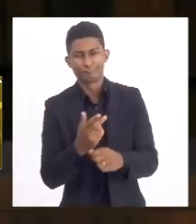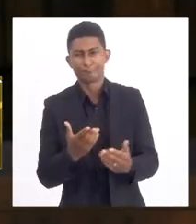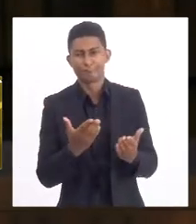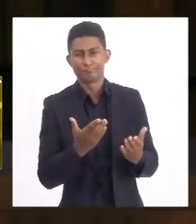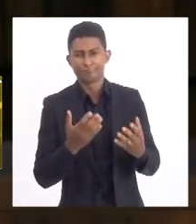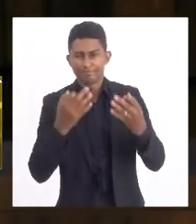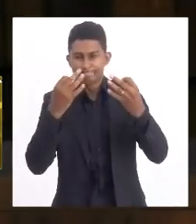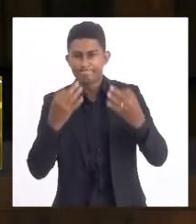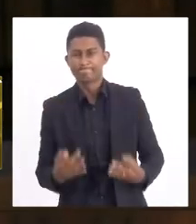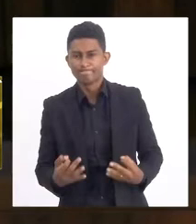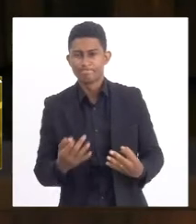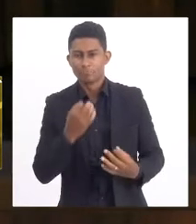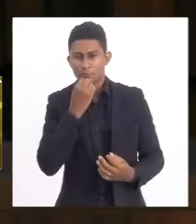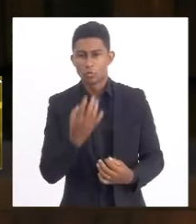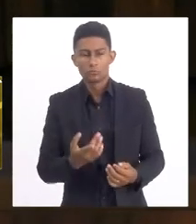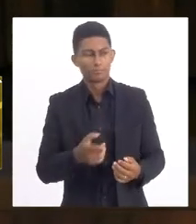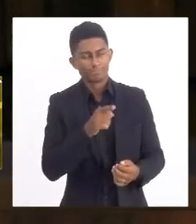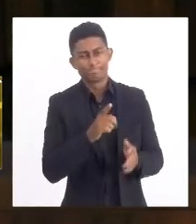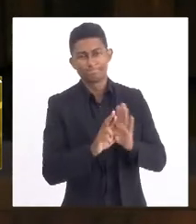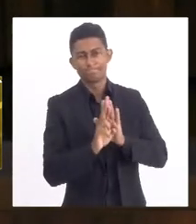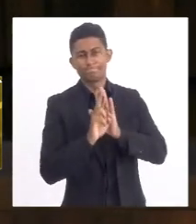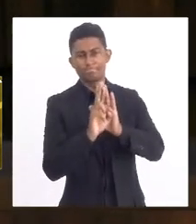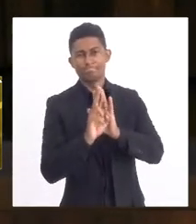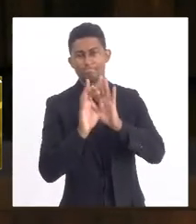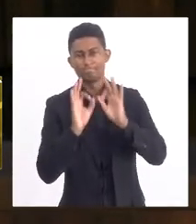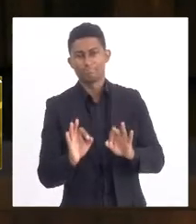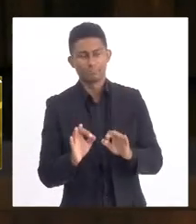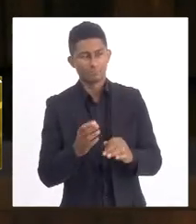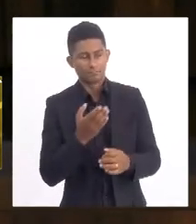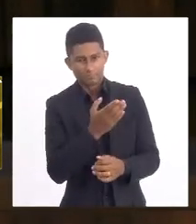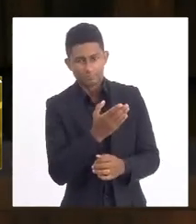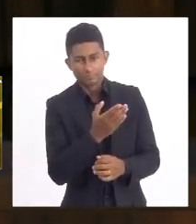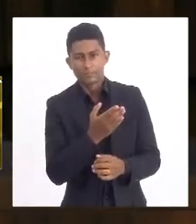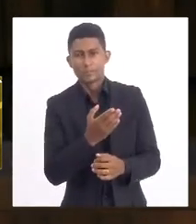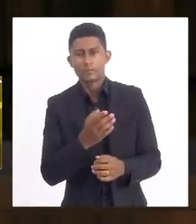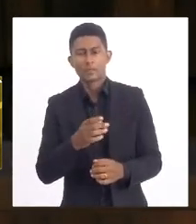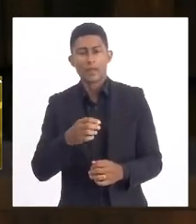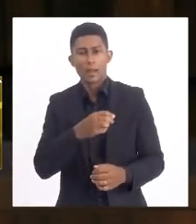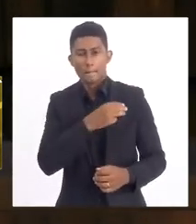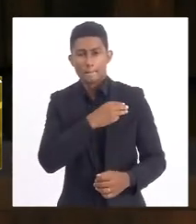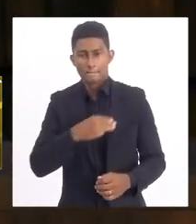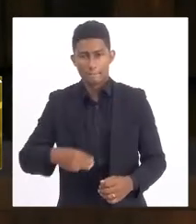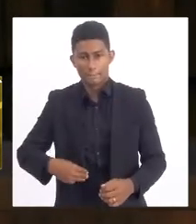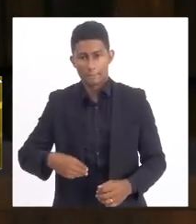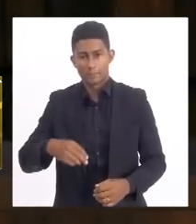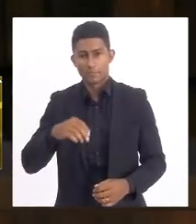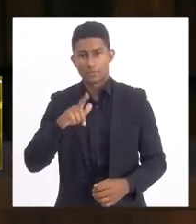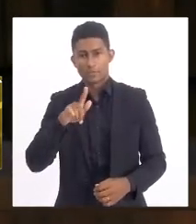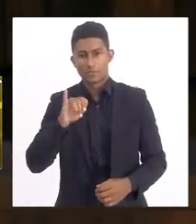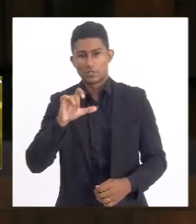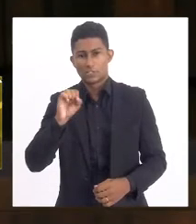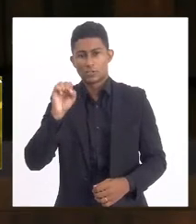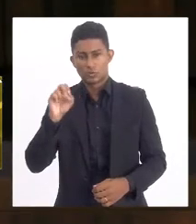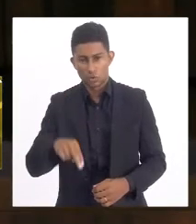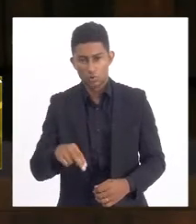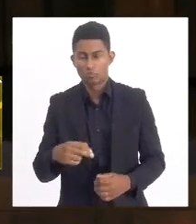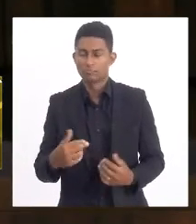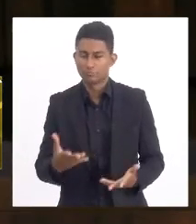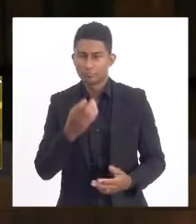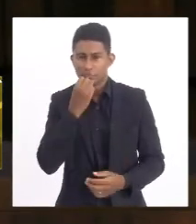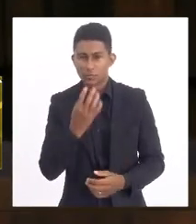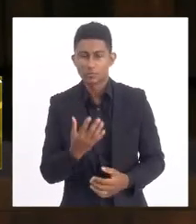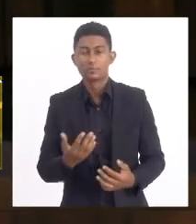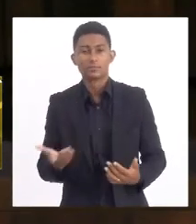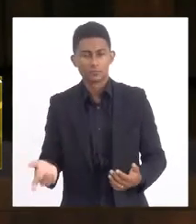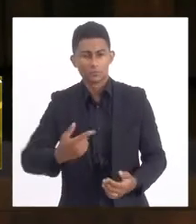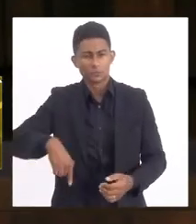relax aqui remete representativa a gestão do ministro Gilson Machado e o Carlos de Brito ressalto várias